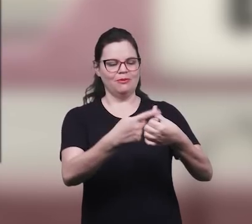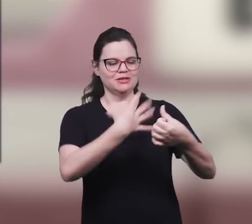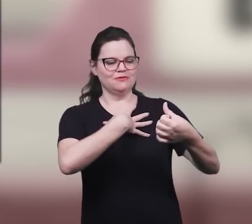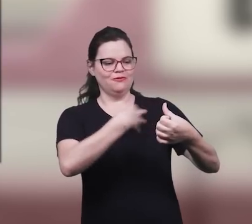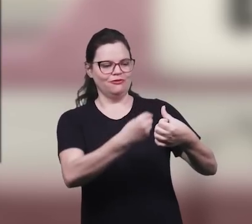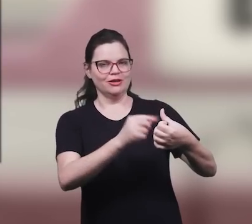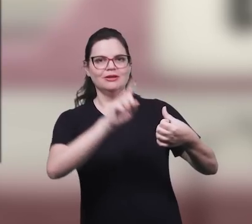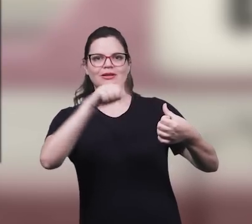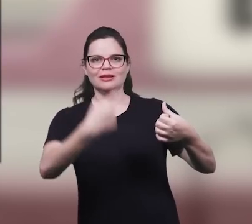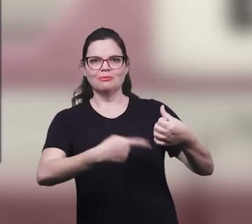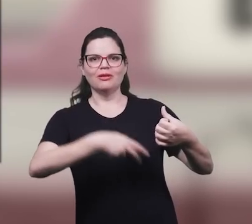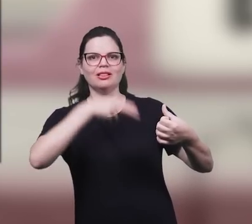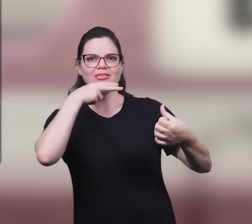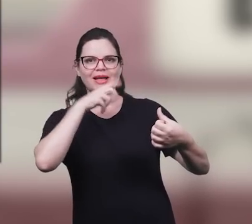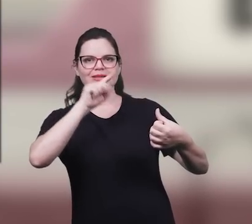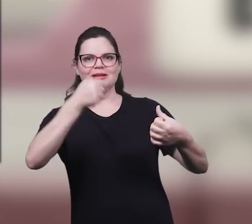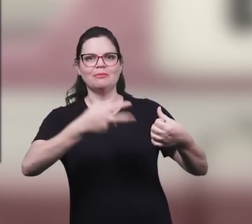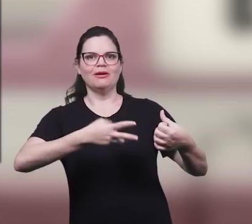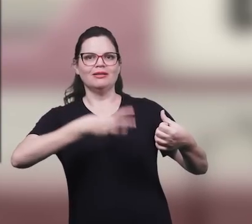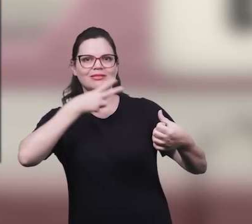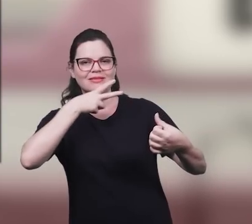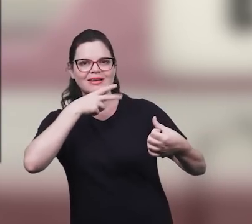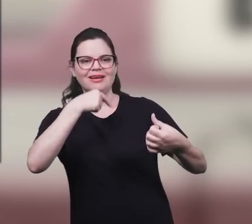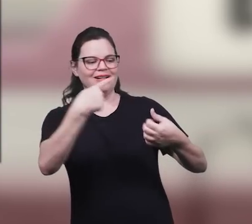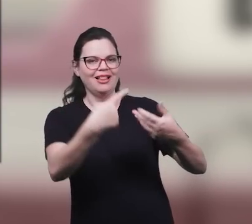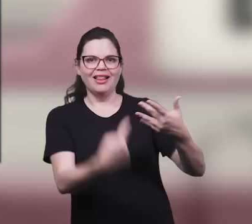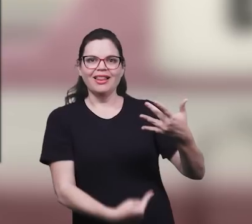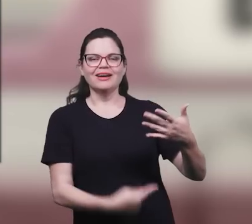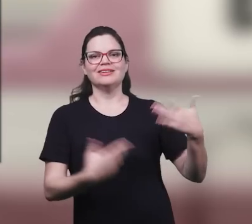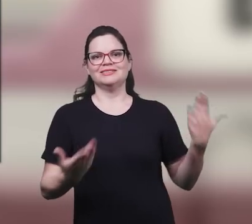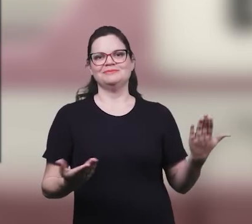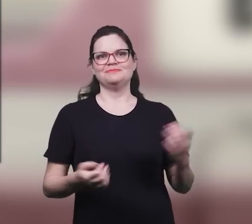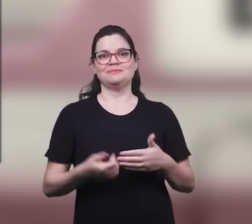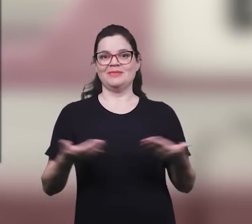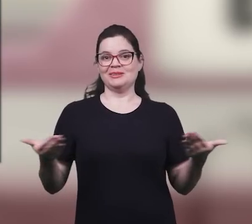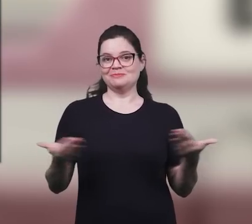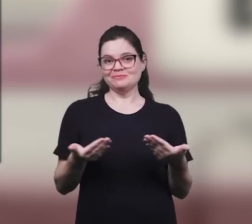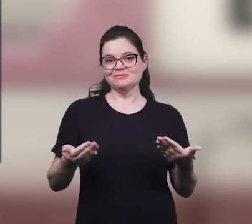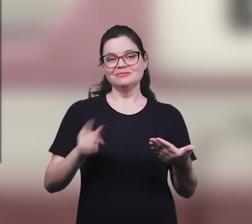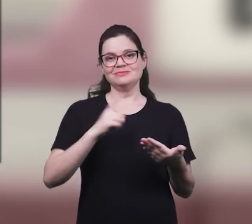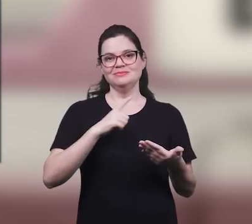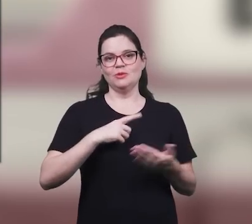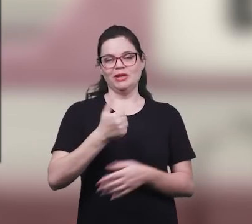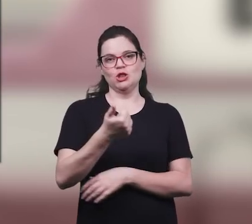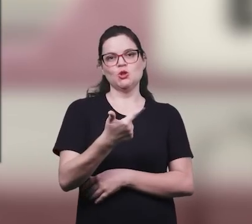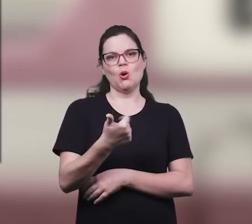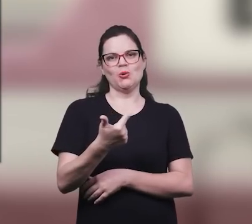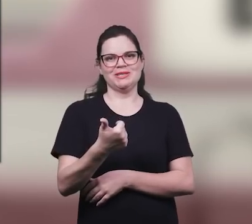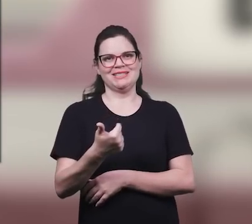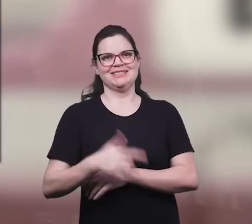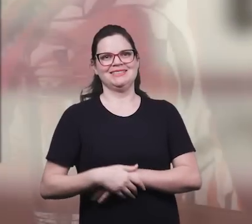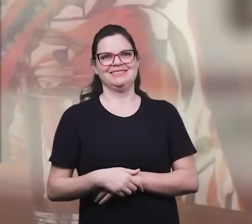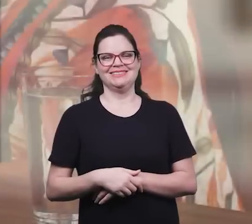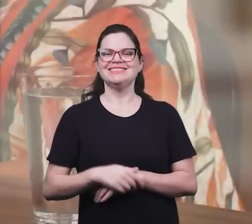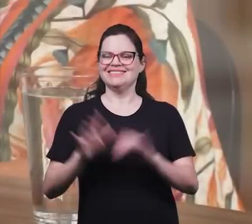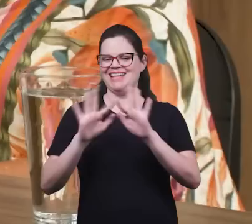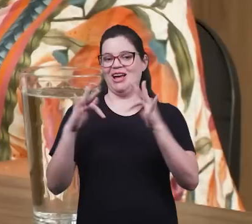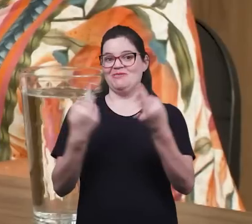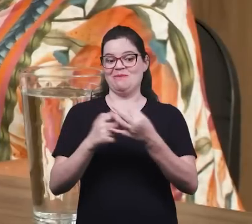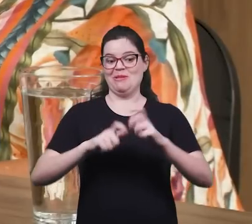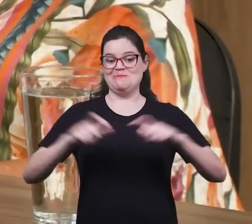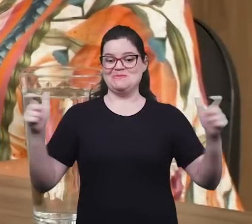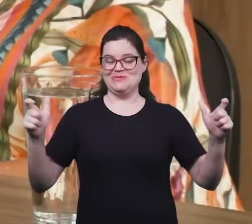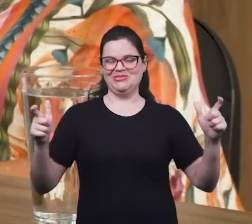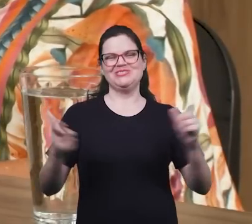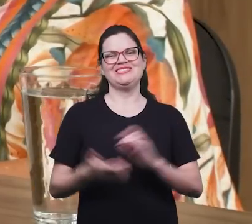mim, né? Eu os considero muito, eles me consideram muito também. E agora 4 netos, então passamos para 12. A família cresceu, né?